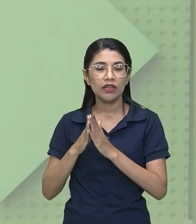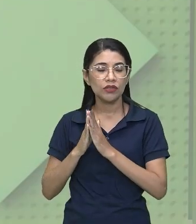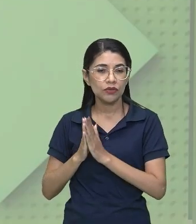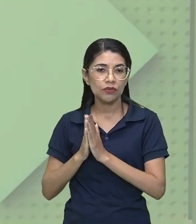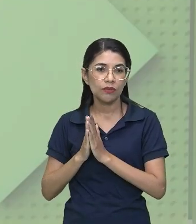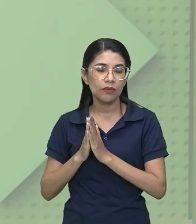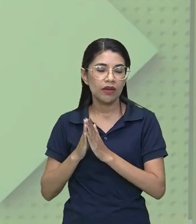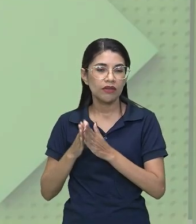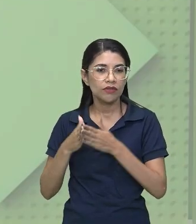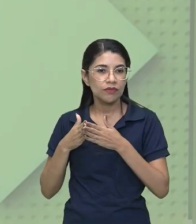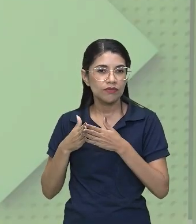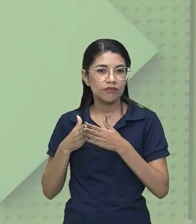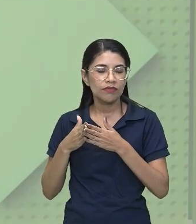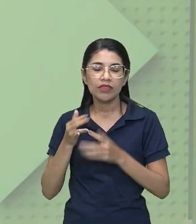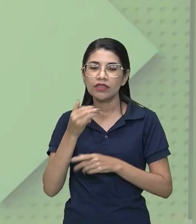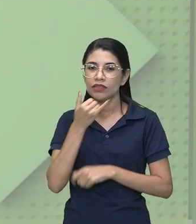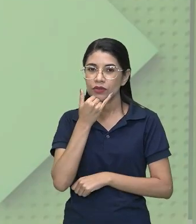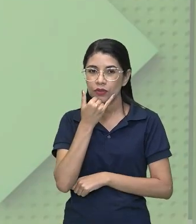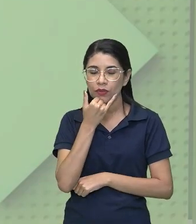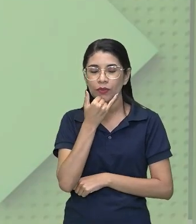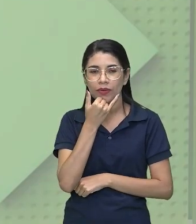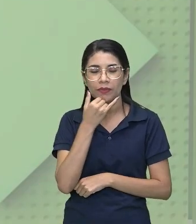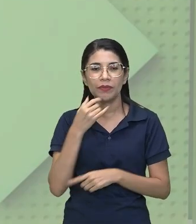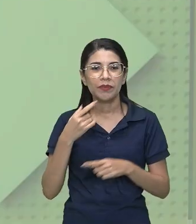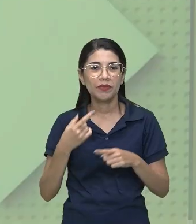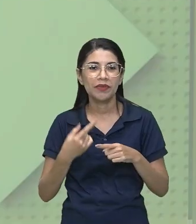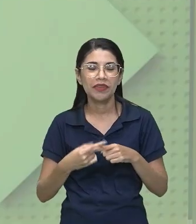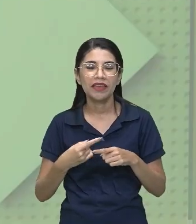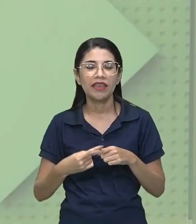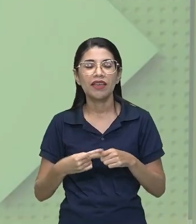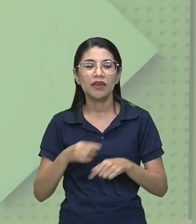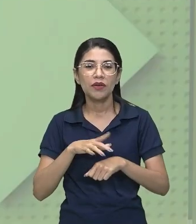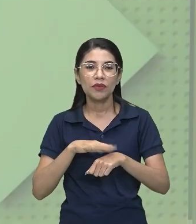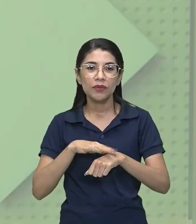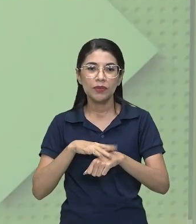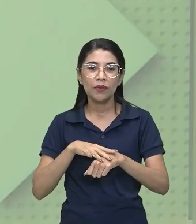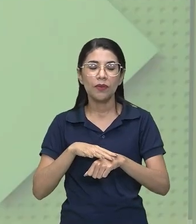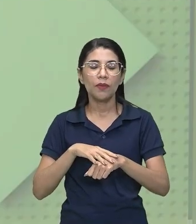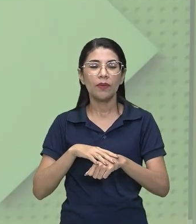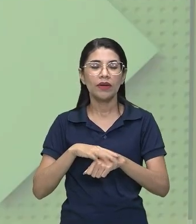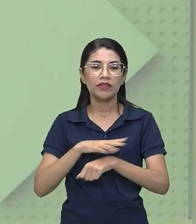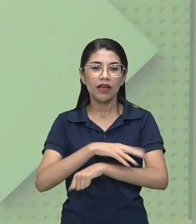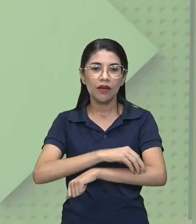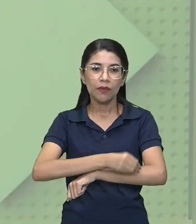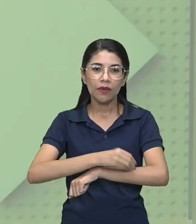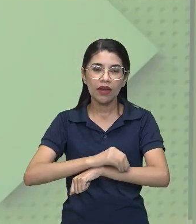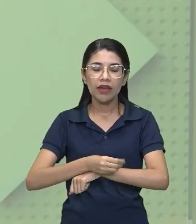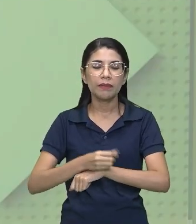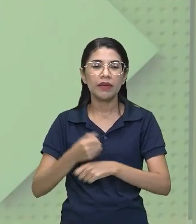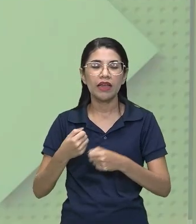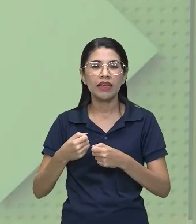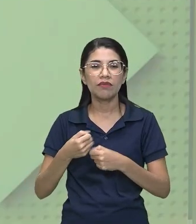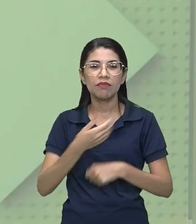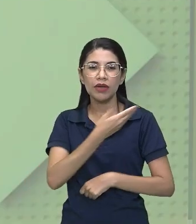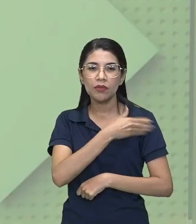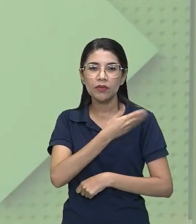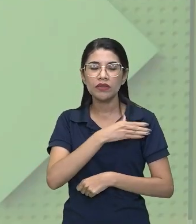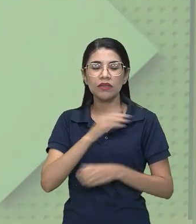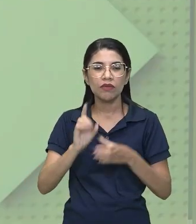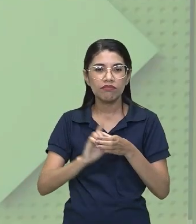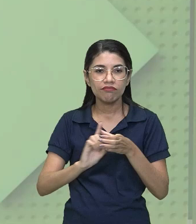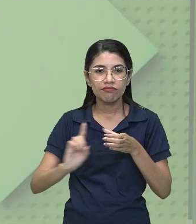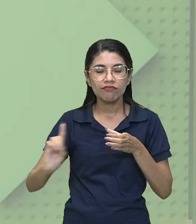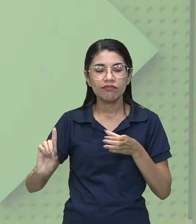sociedade ter feito isso com os doentes por hanseníase por muitos anos, né? Então,